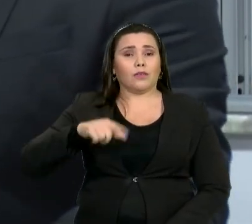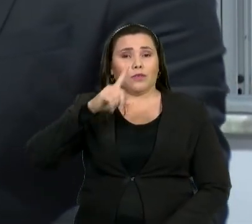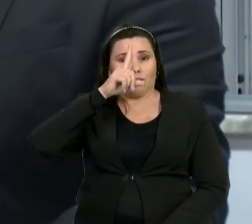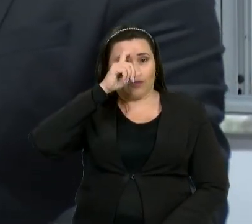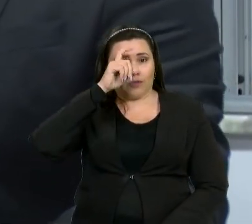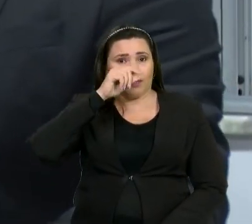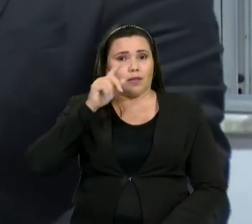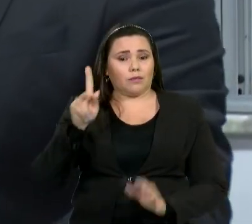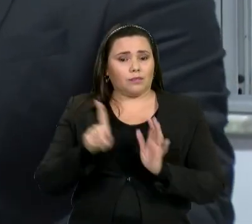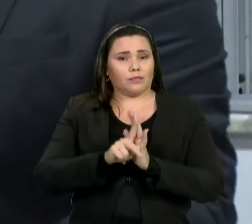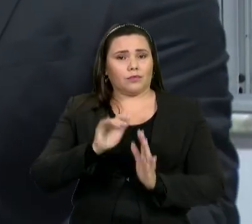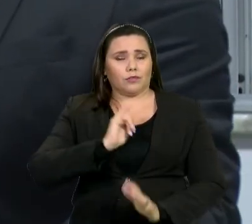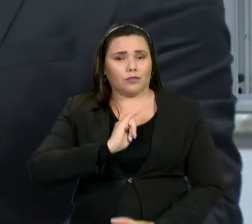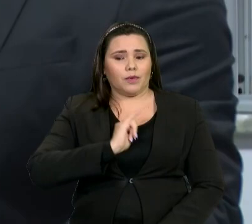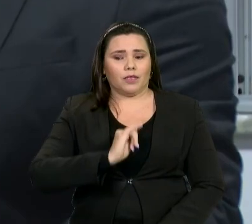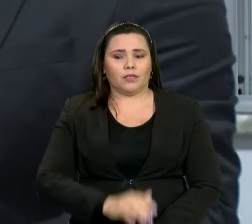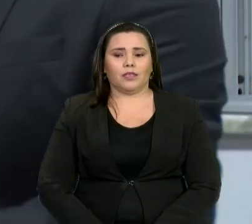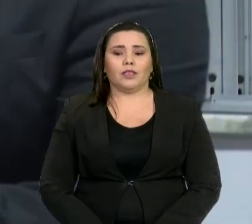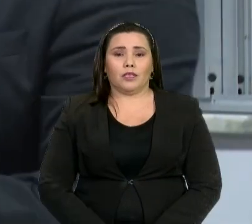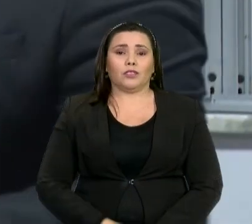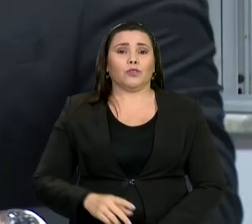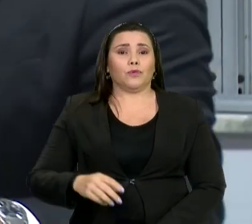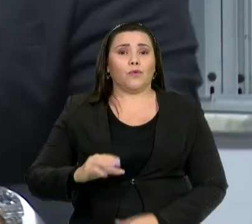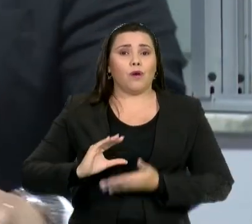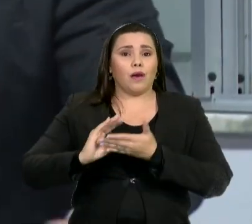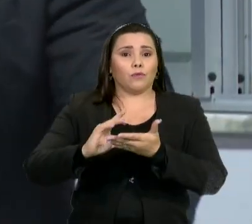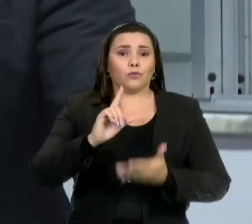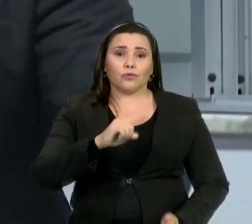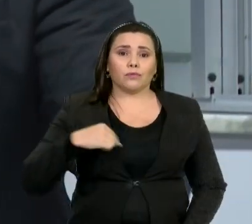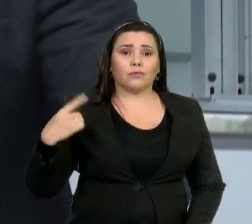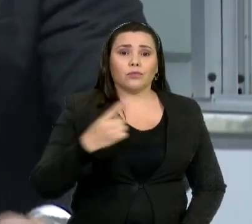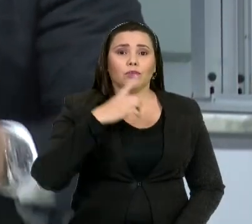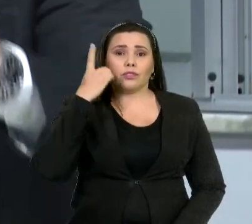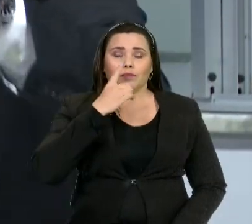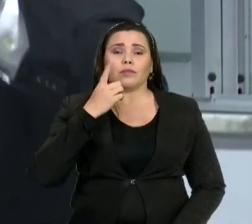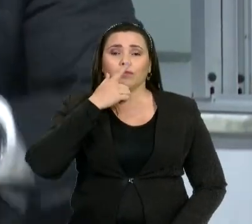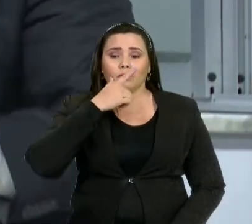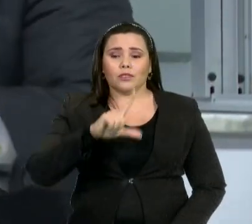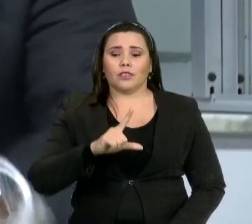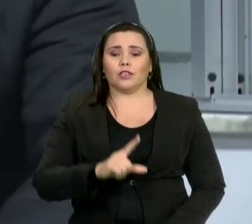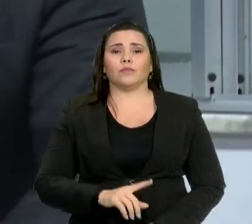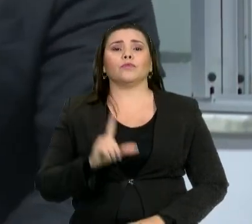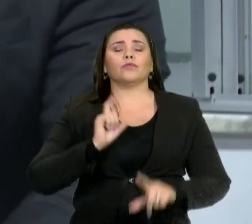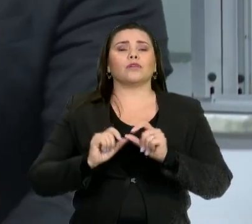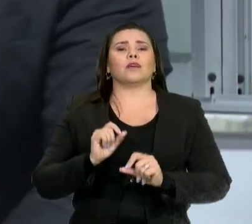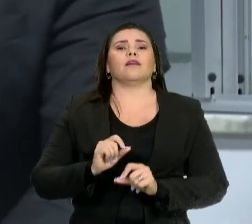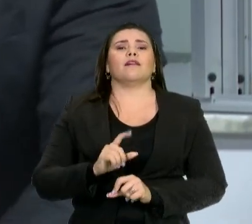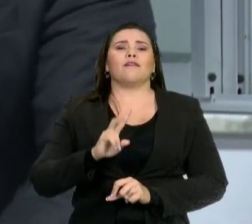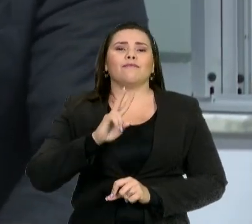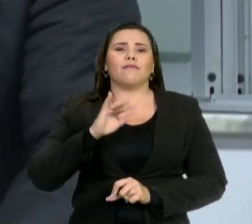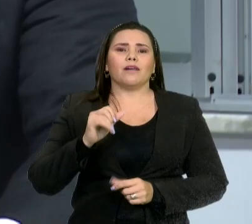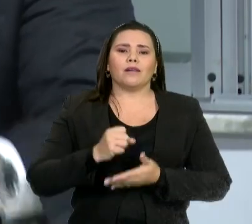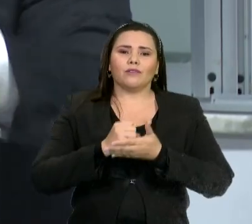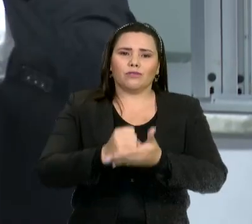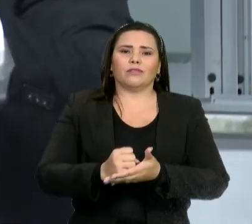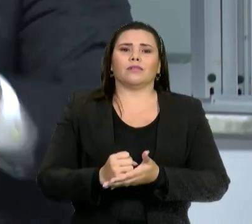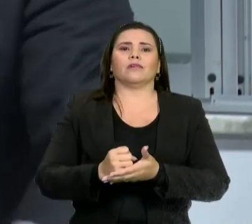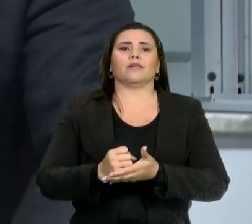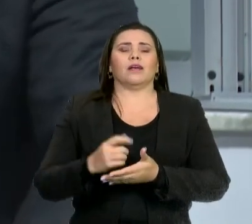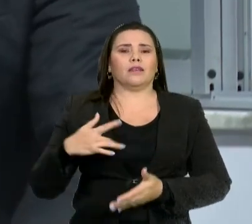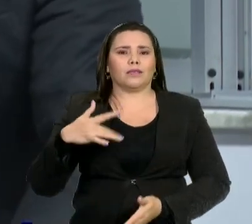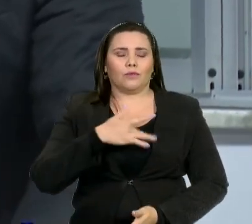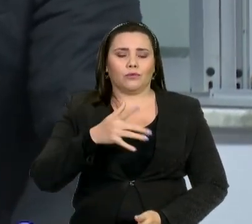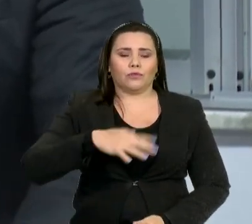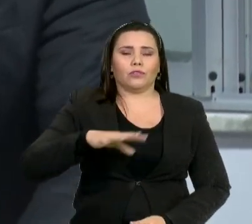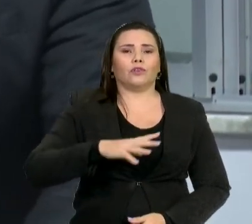com a saúde local, zerando a fila de quem está precisando dessa cirurgia. Um grande abraço